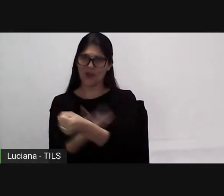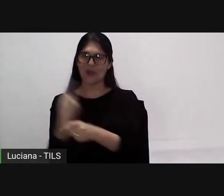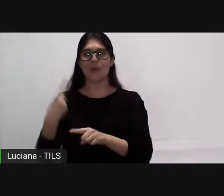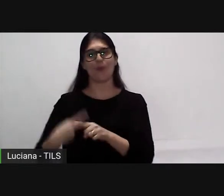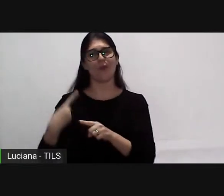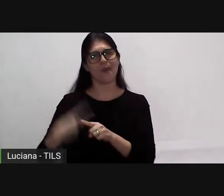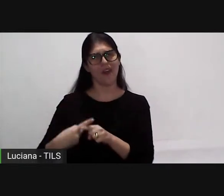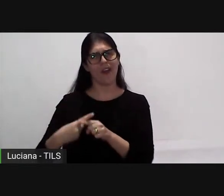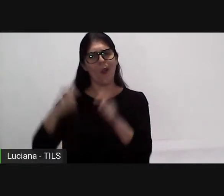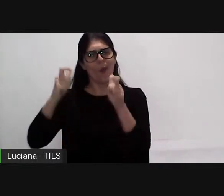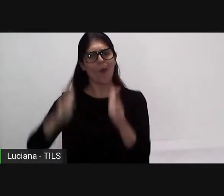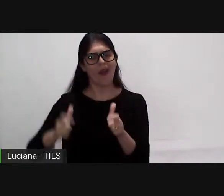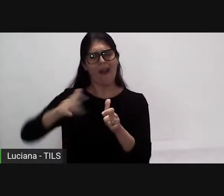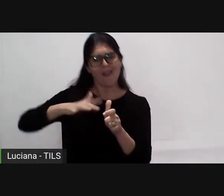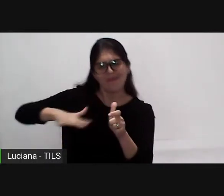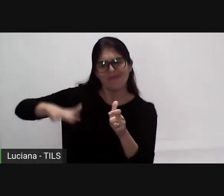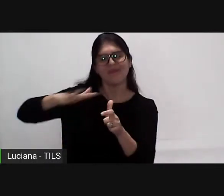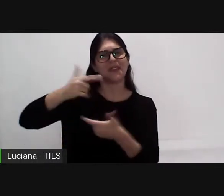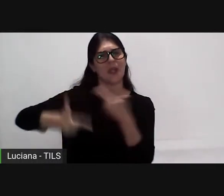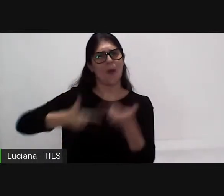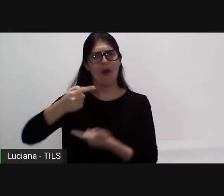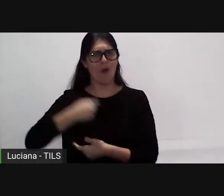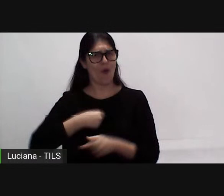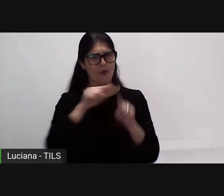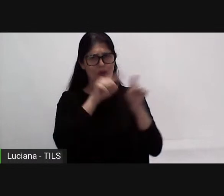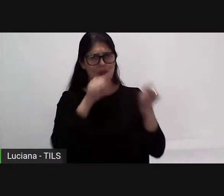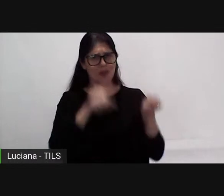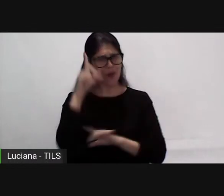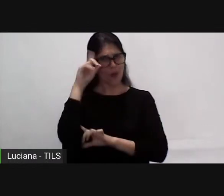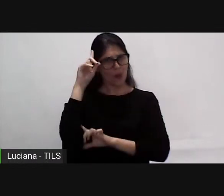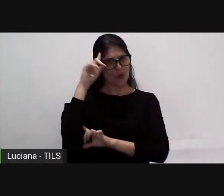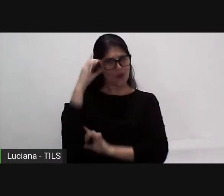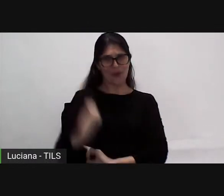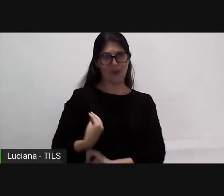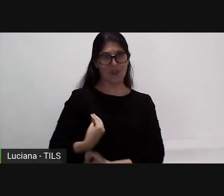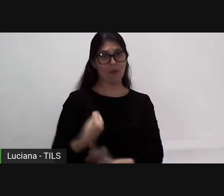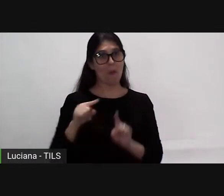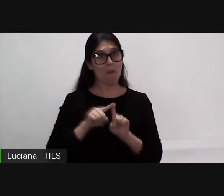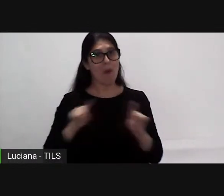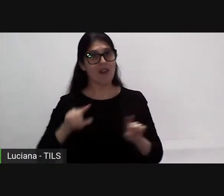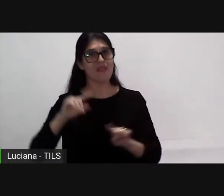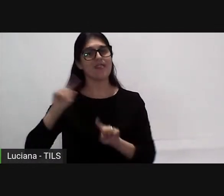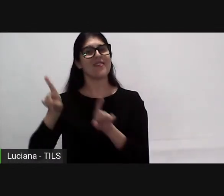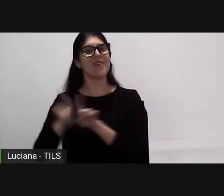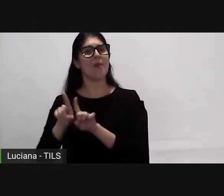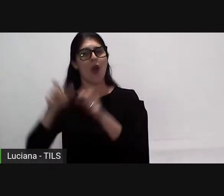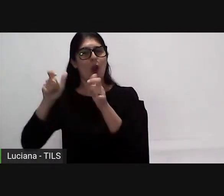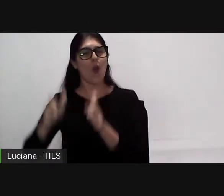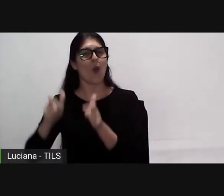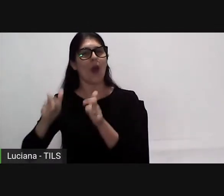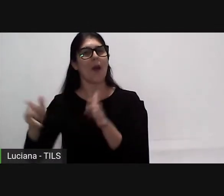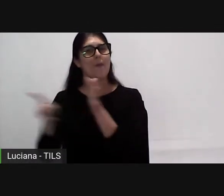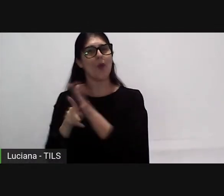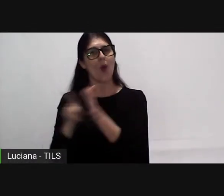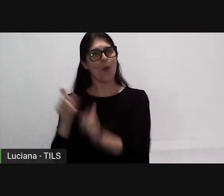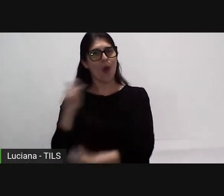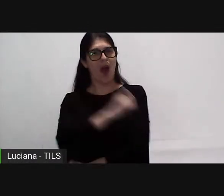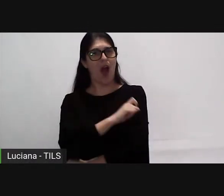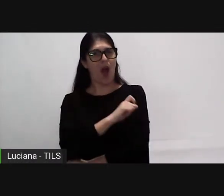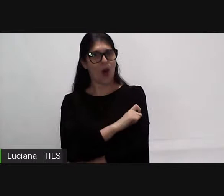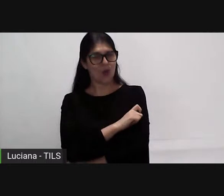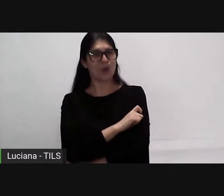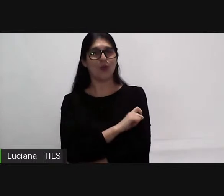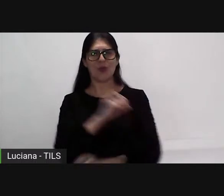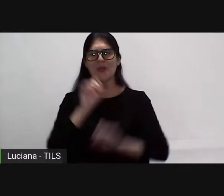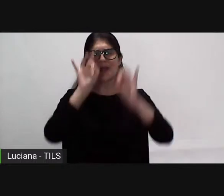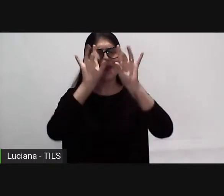como servidora de todo dia, né, mas também é o espaço dos estudantes, desses estudantes do campus Alvorada em